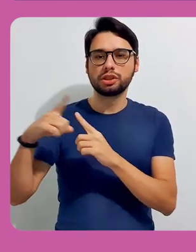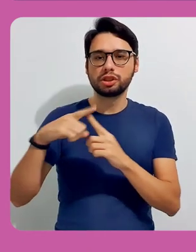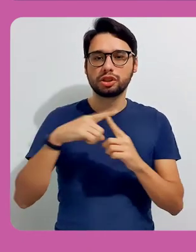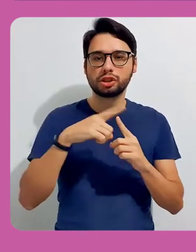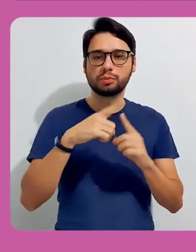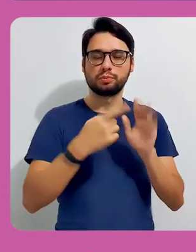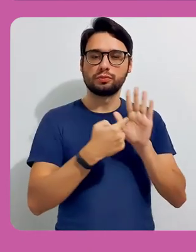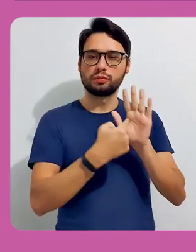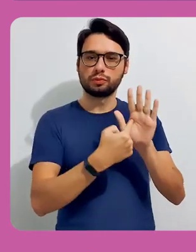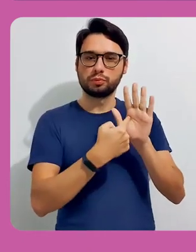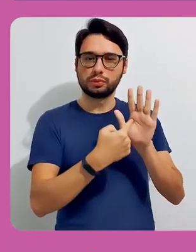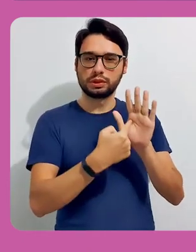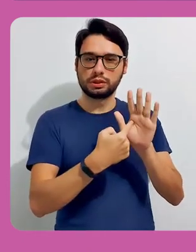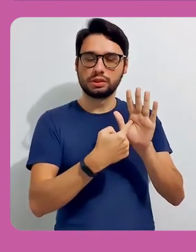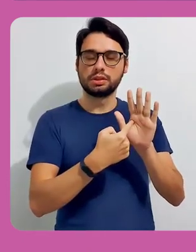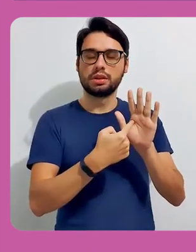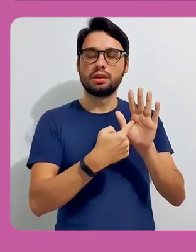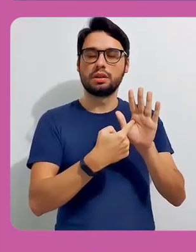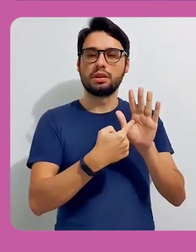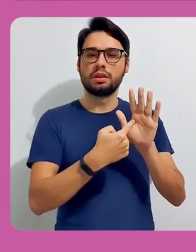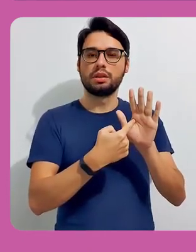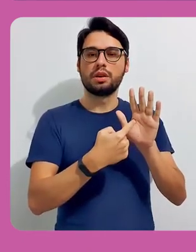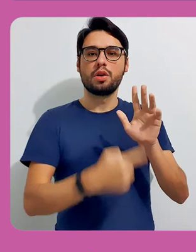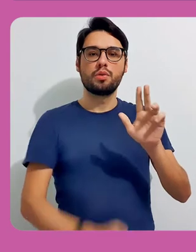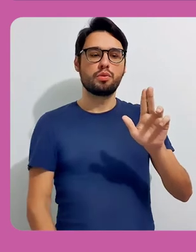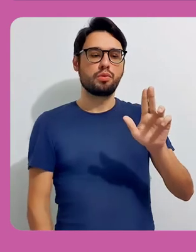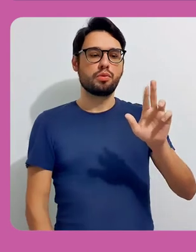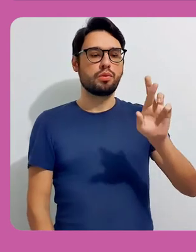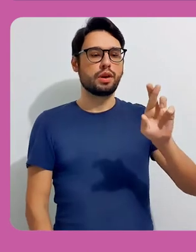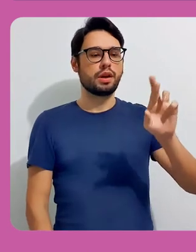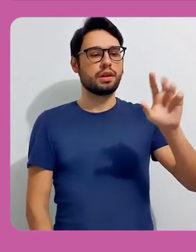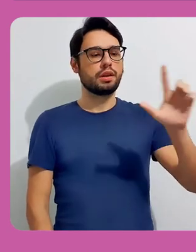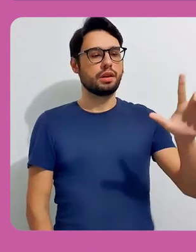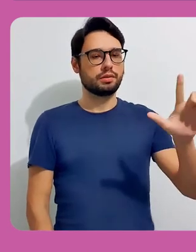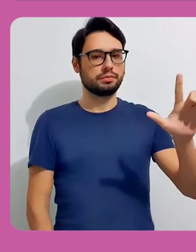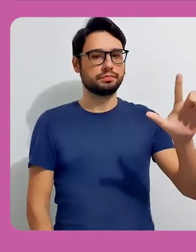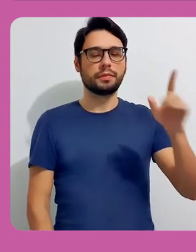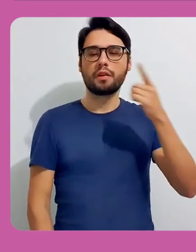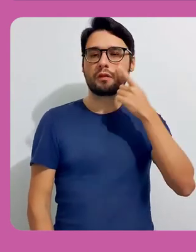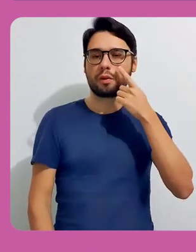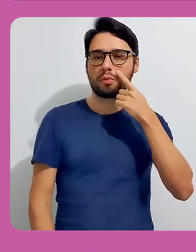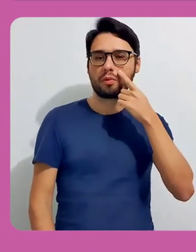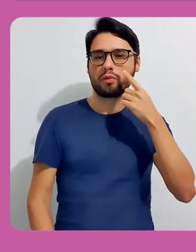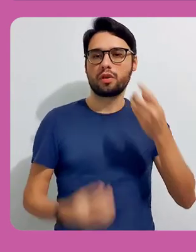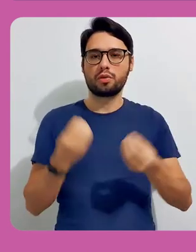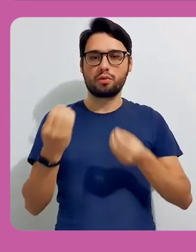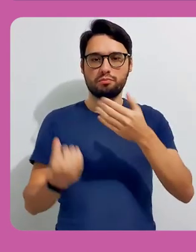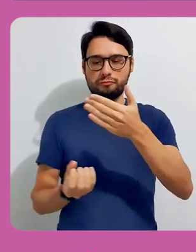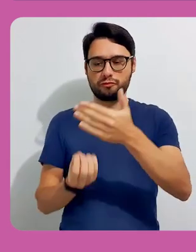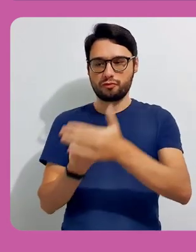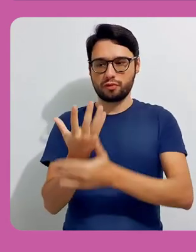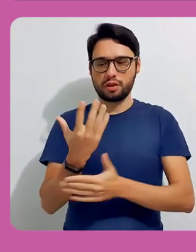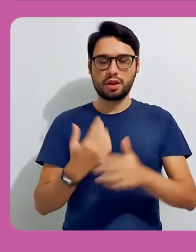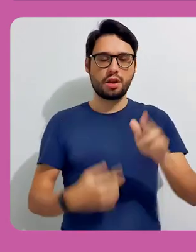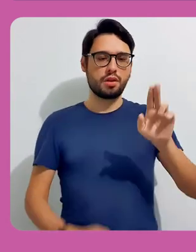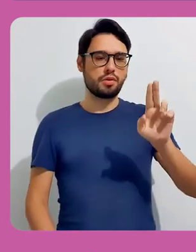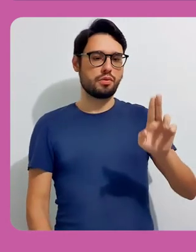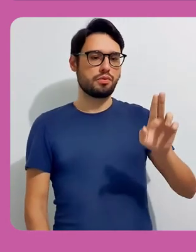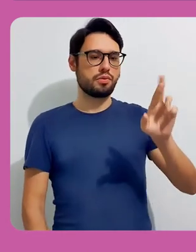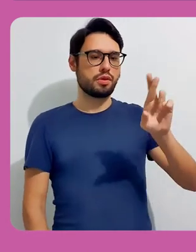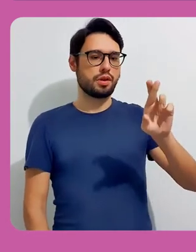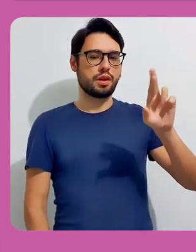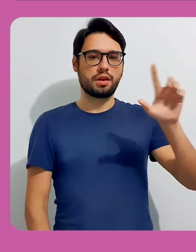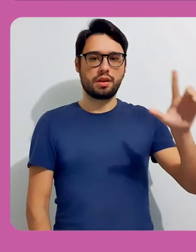é um outro recurso que eu vou mostrar para você ter esse vídeo é o recurso rn então vou criar um